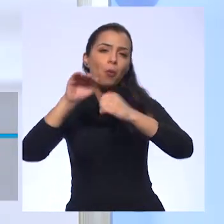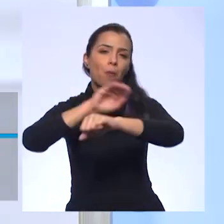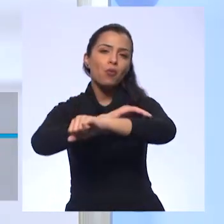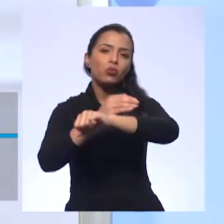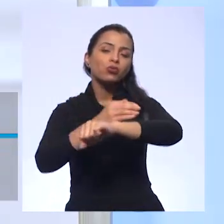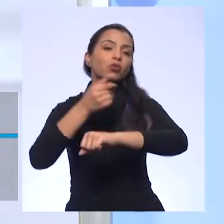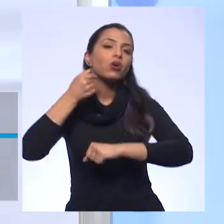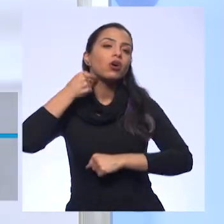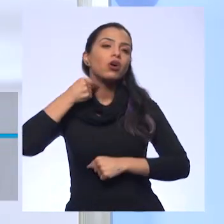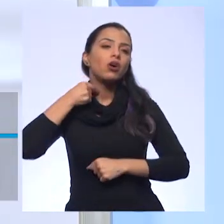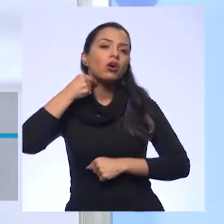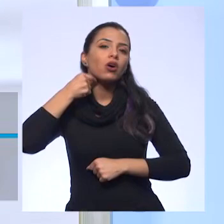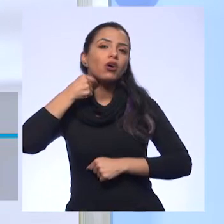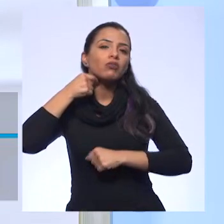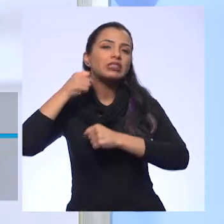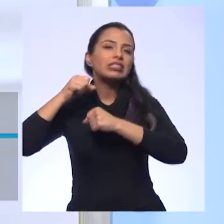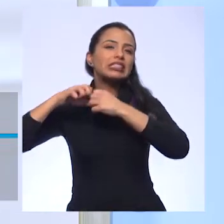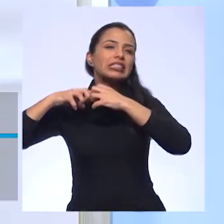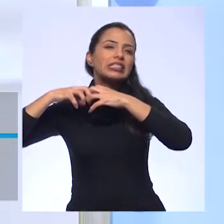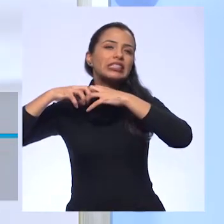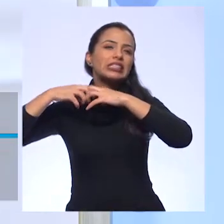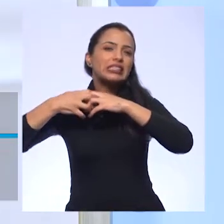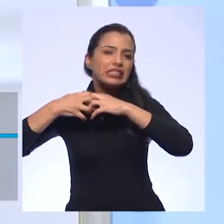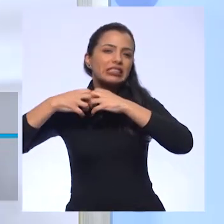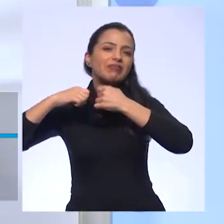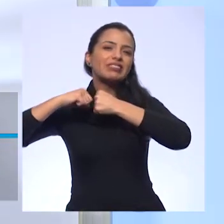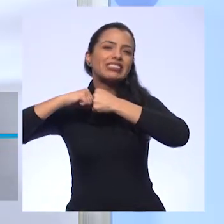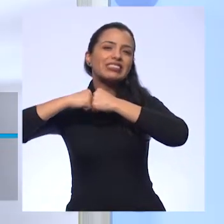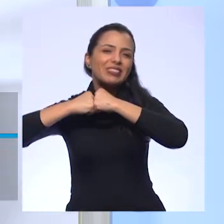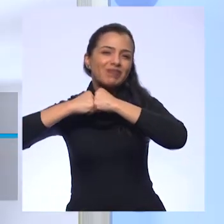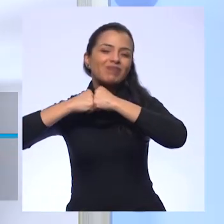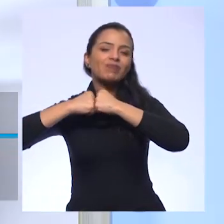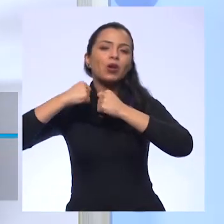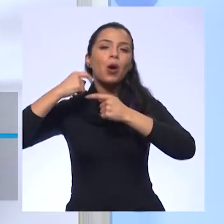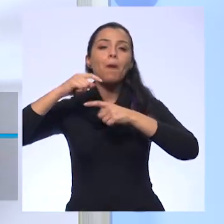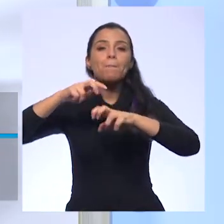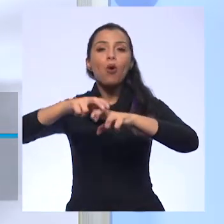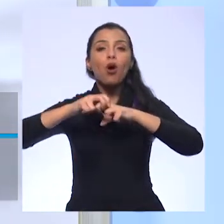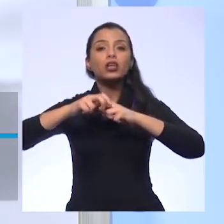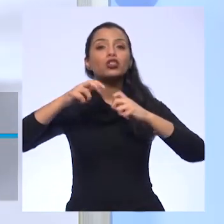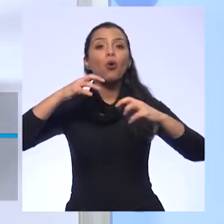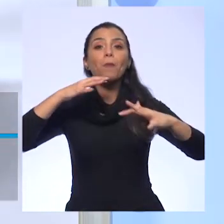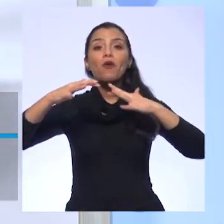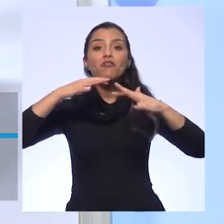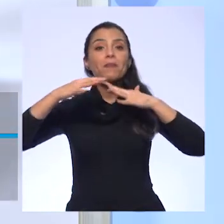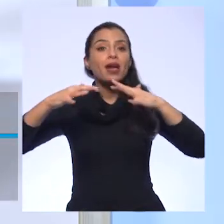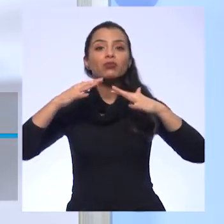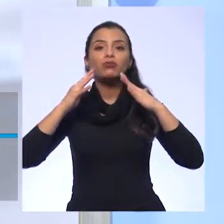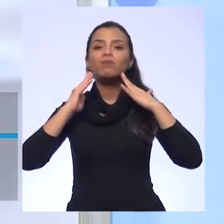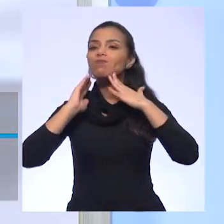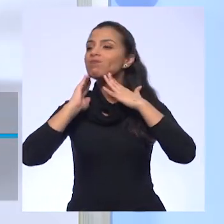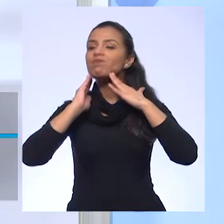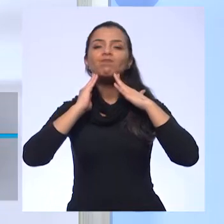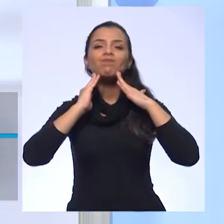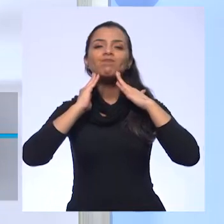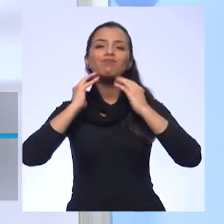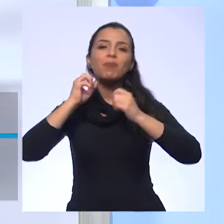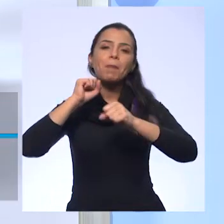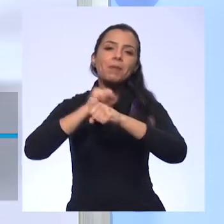músculo devido, é claro, ao movimento que você fez, muito brusco e sem a preparação, sem você